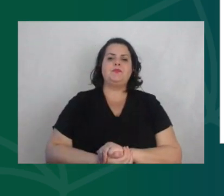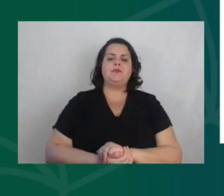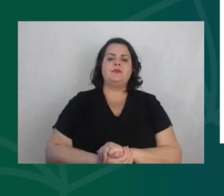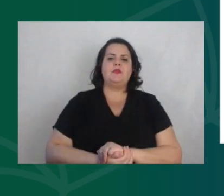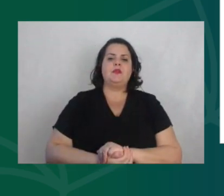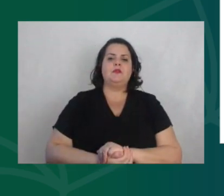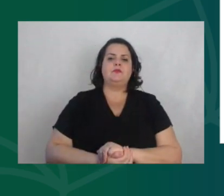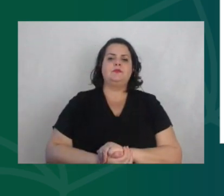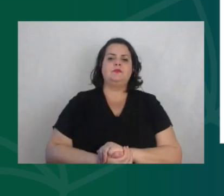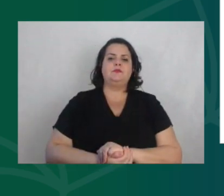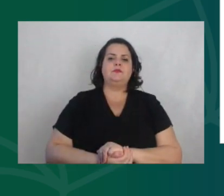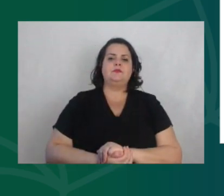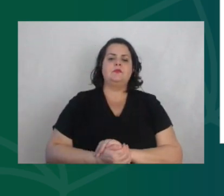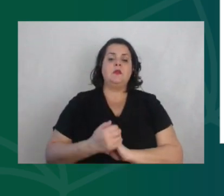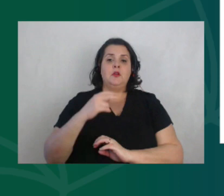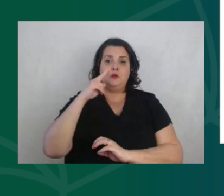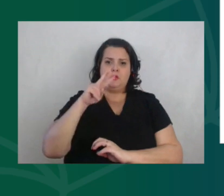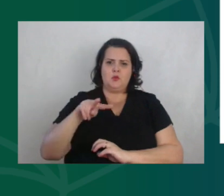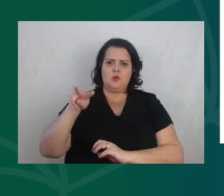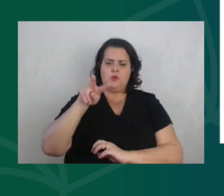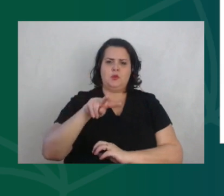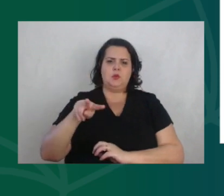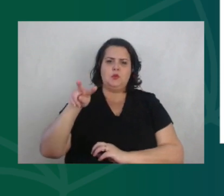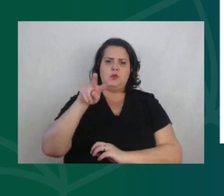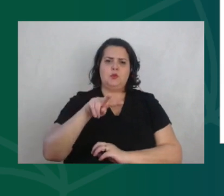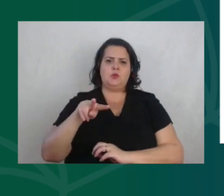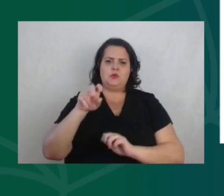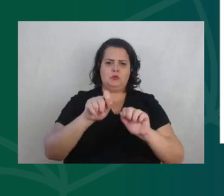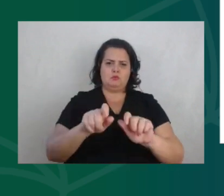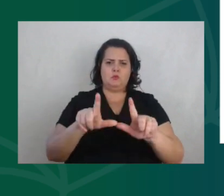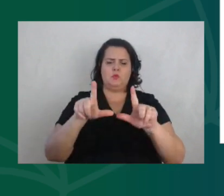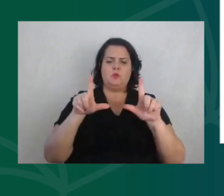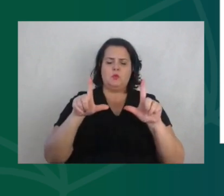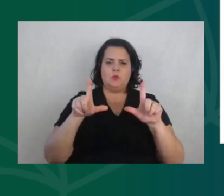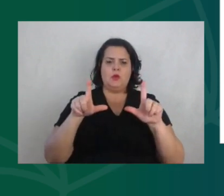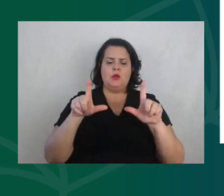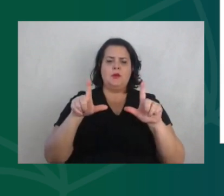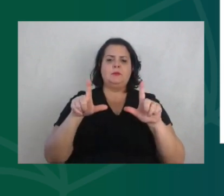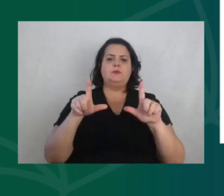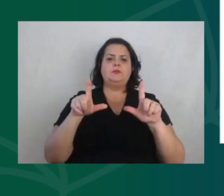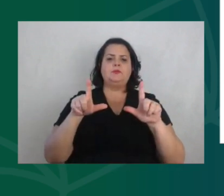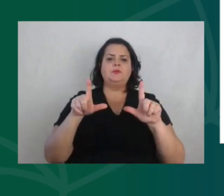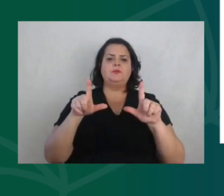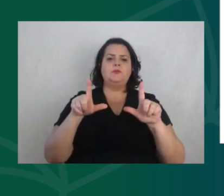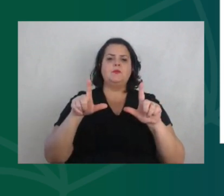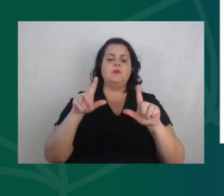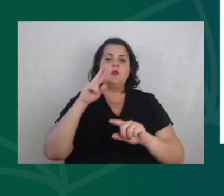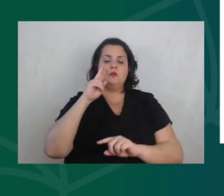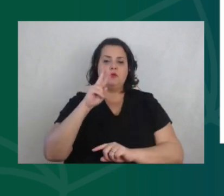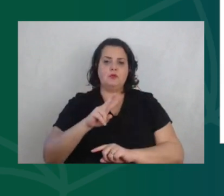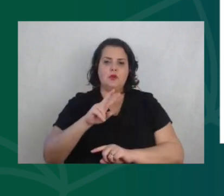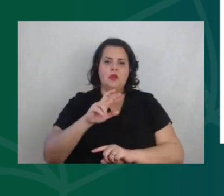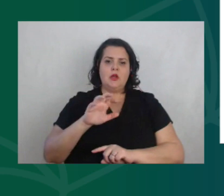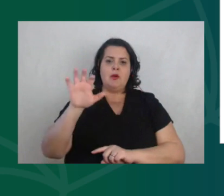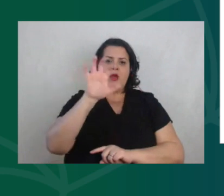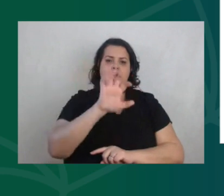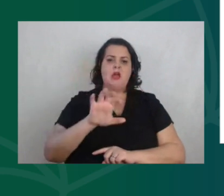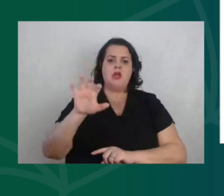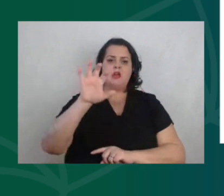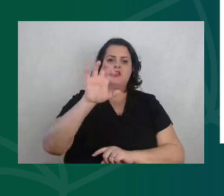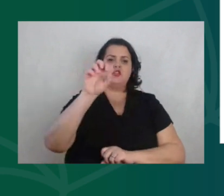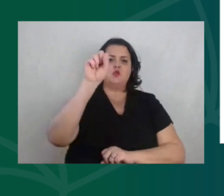Então, aqui só para os senhores observarem, né, aqui a região, para dar uma olhada, a região sul, né, como cresce aqui o número